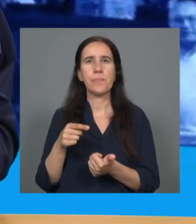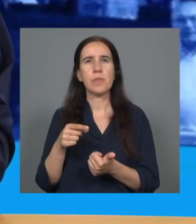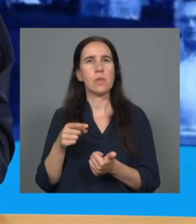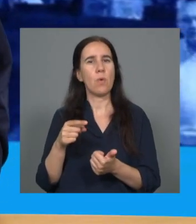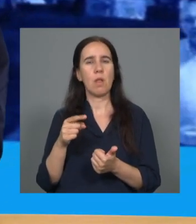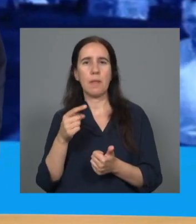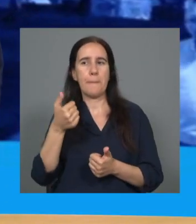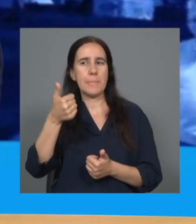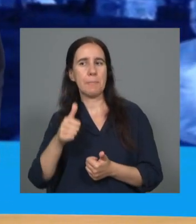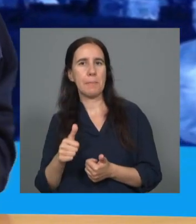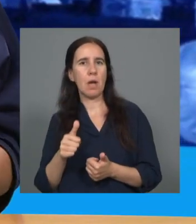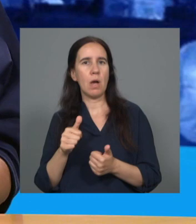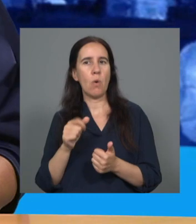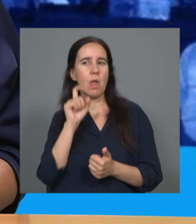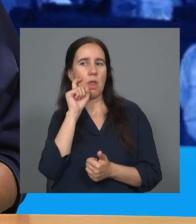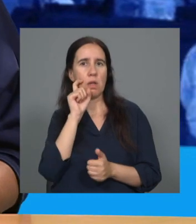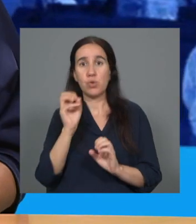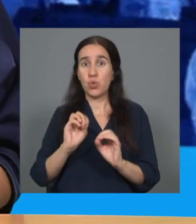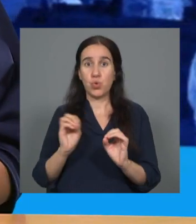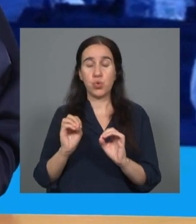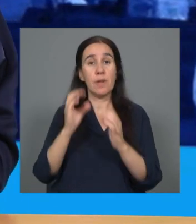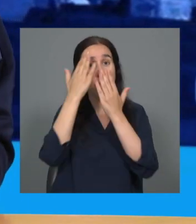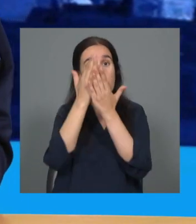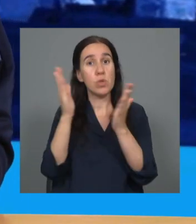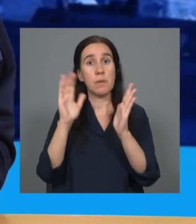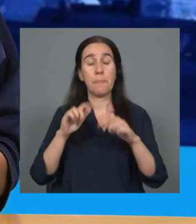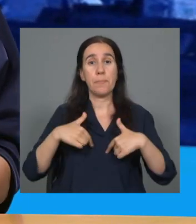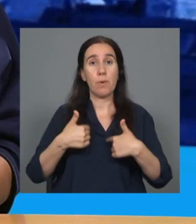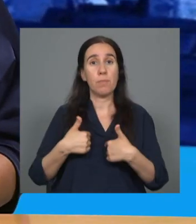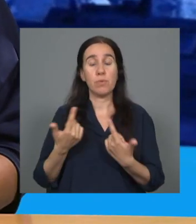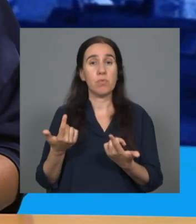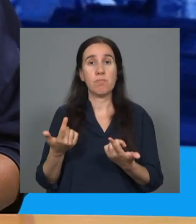filtro que a própria democracia não consegue